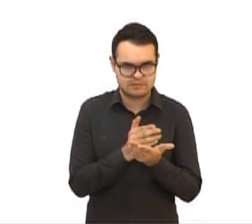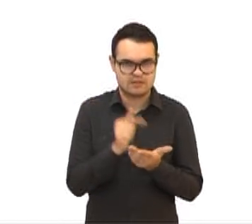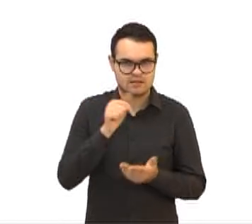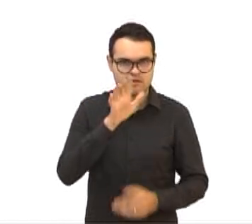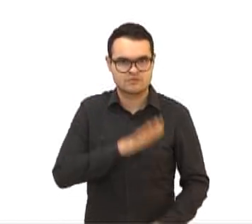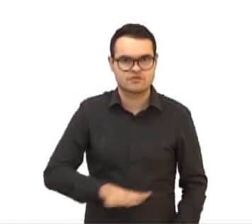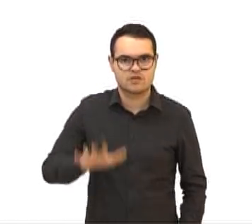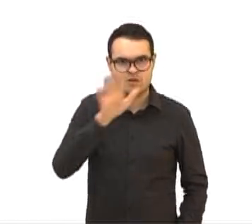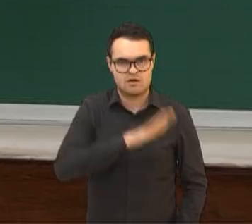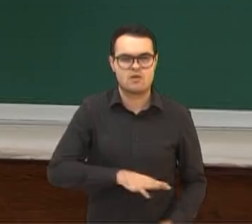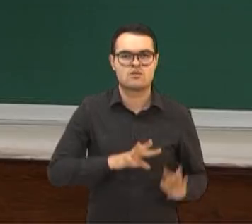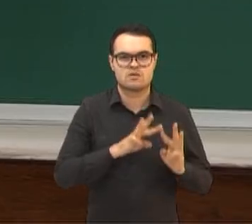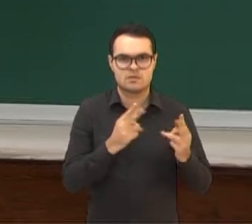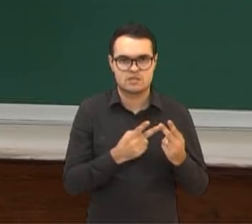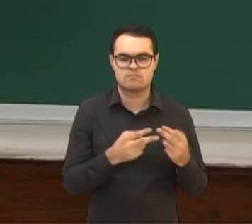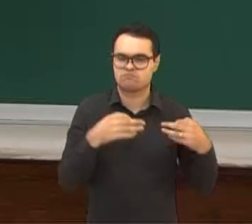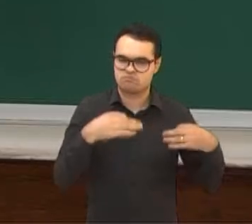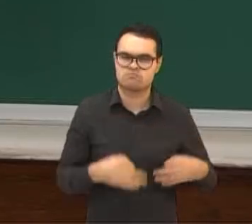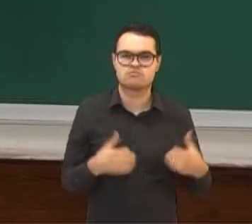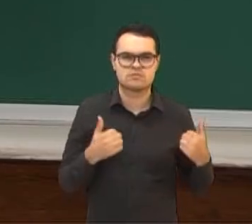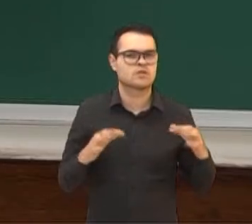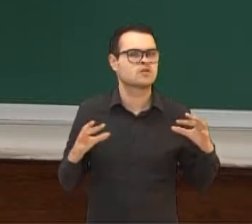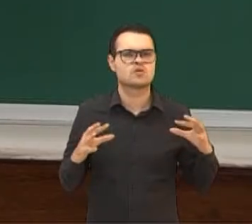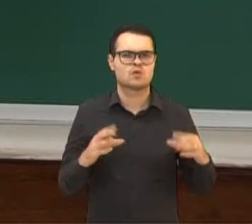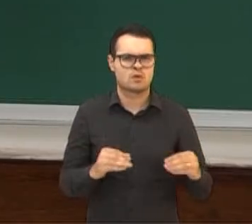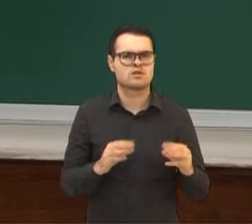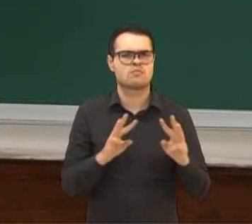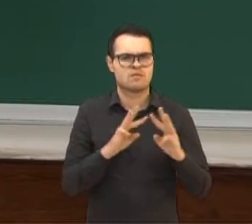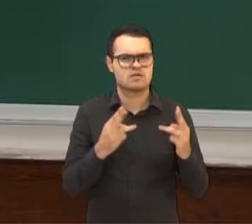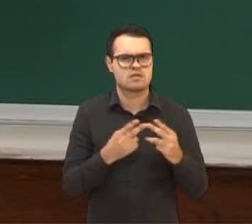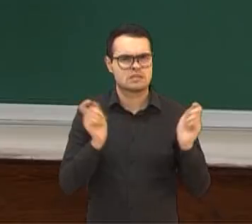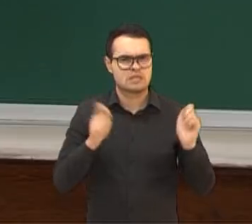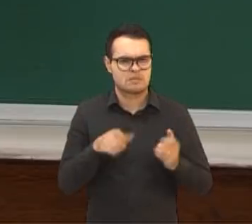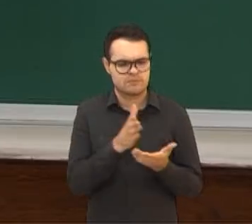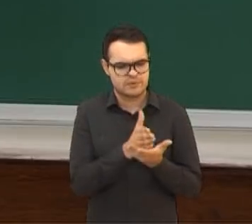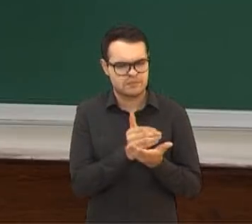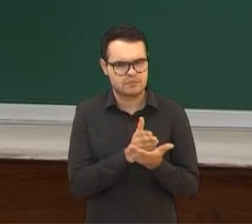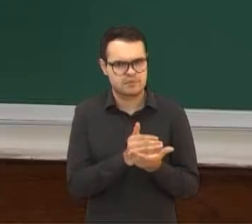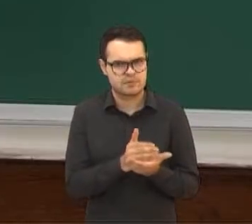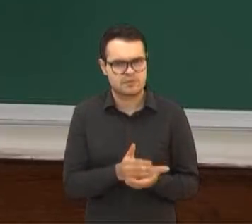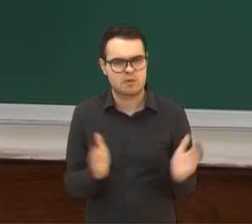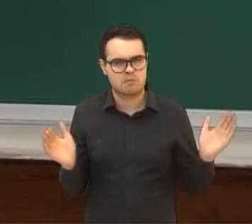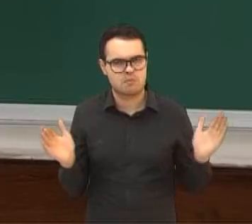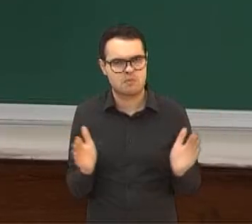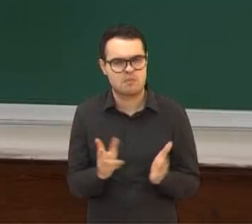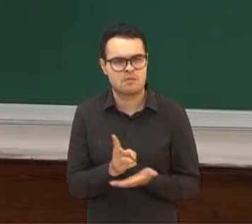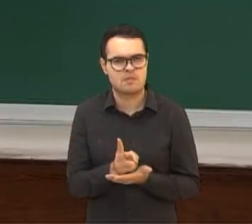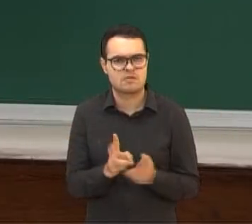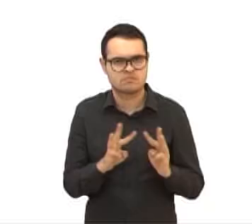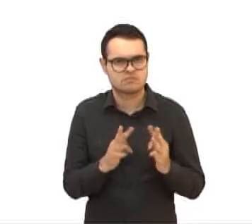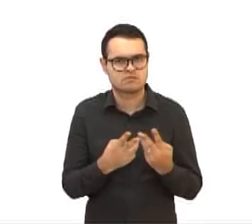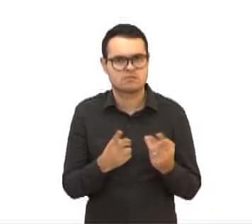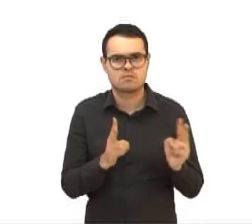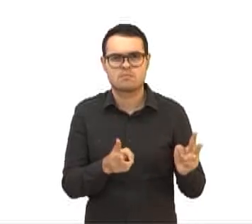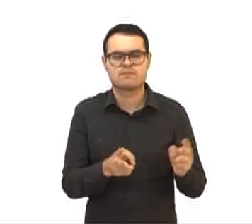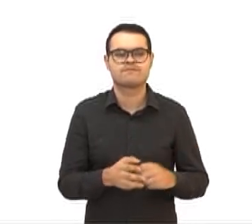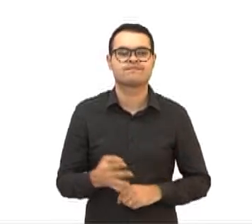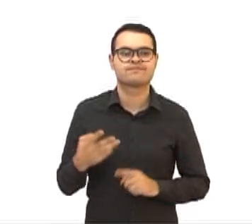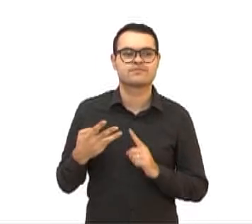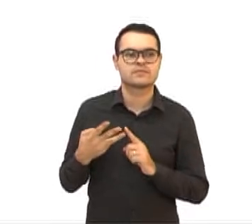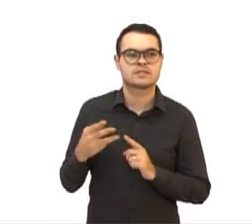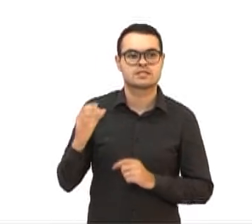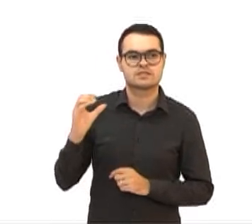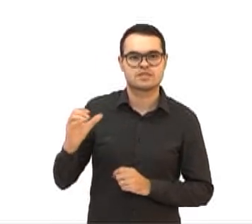geral da matéria. Correto, toda a matéria pode ser dividida em porções menores e continua sendo matéria. Letra C.